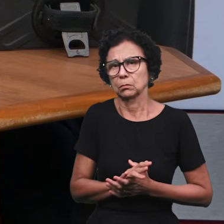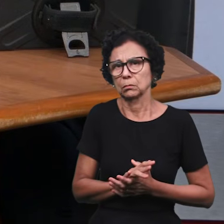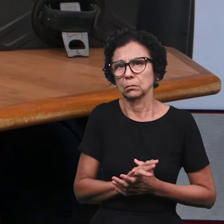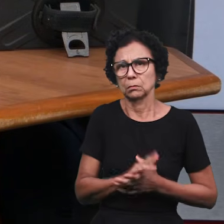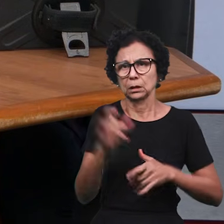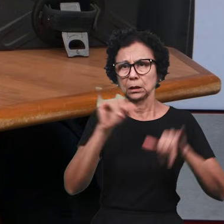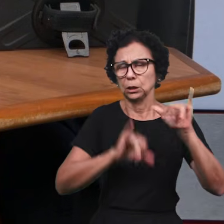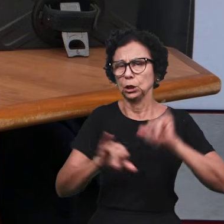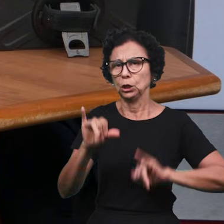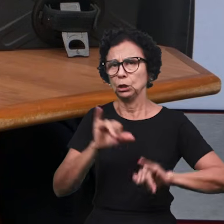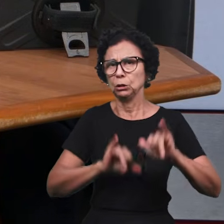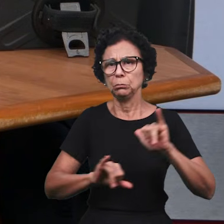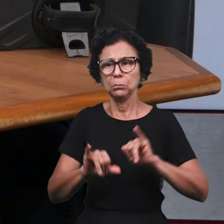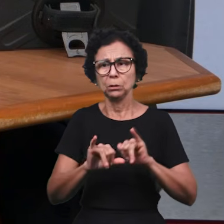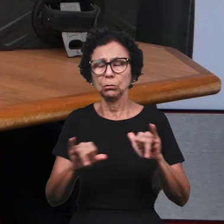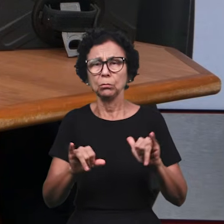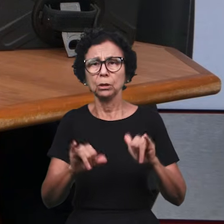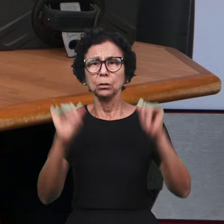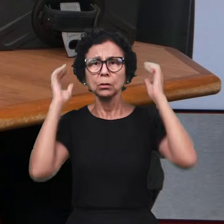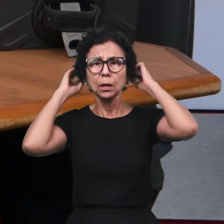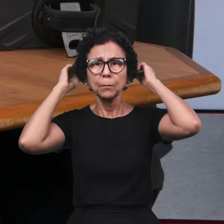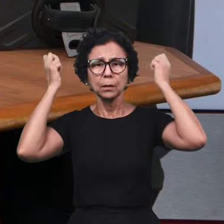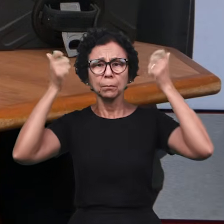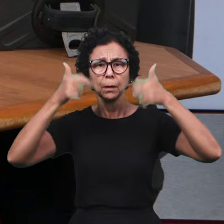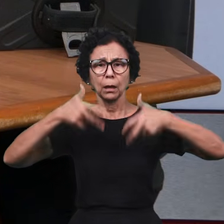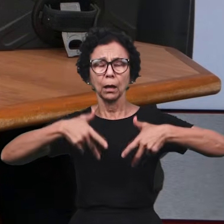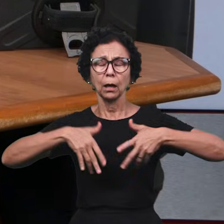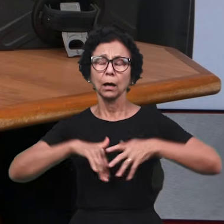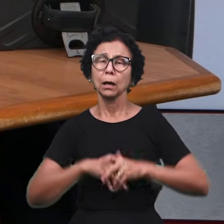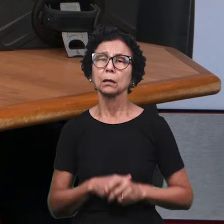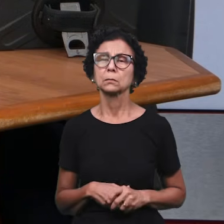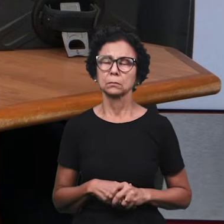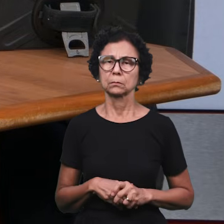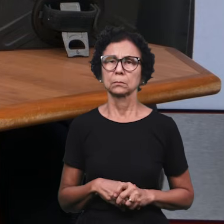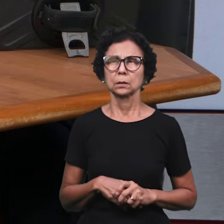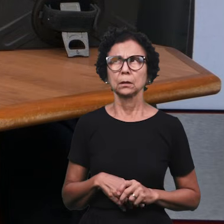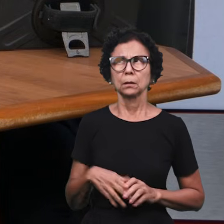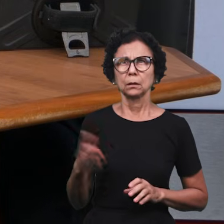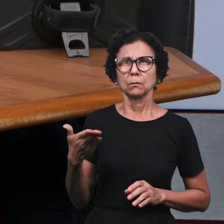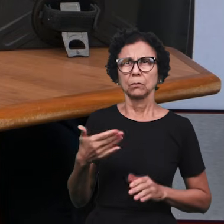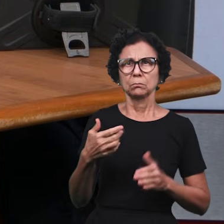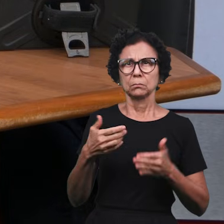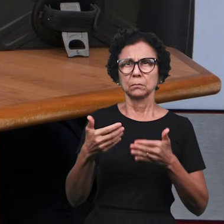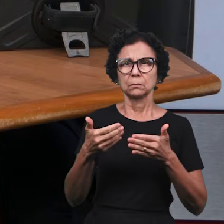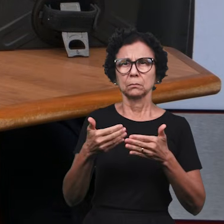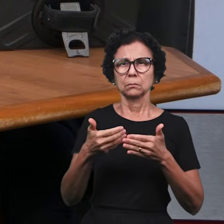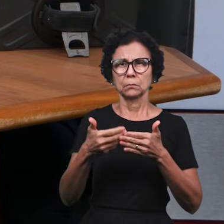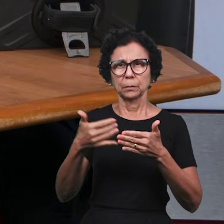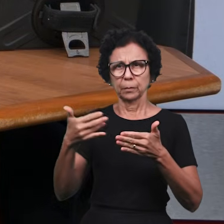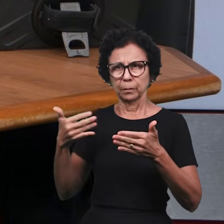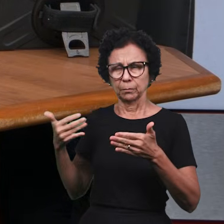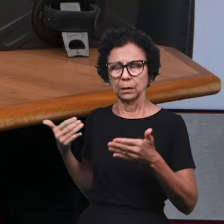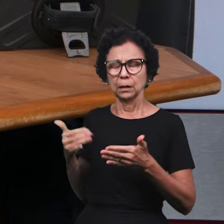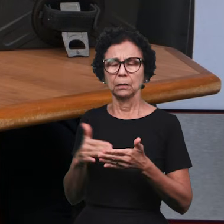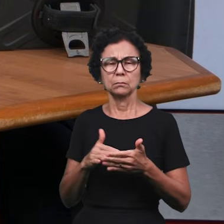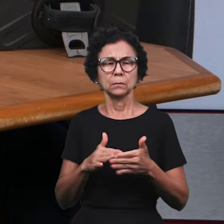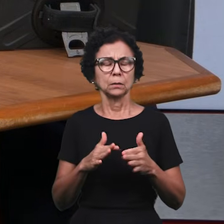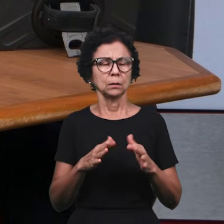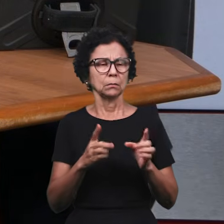anos. Esses dias eu fiz uma cirurgia de transplante capilar num paciente que tinha 23 anos. Ele já tinha perdido toda a região do topo da cabeça. Ou